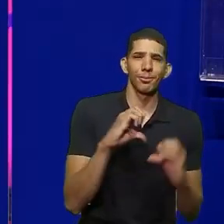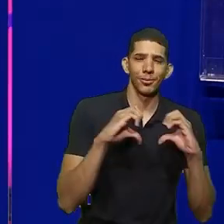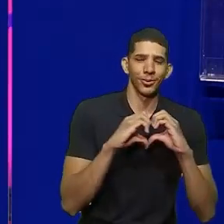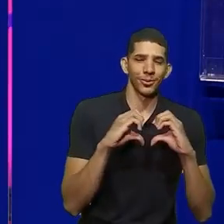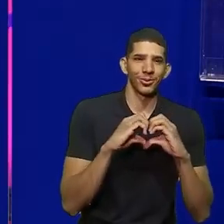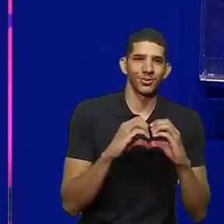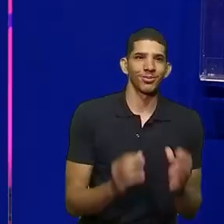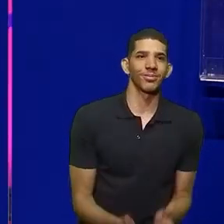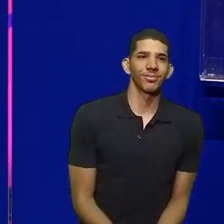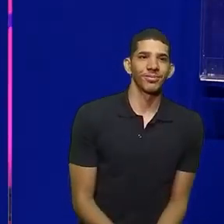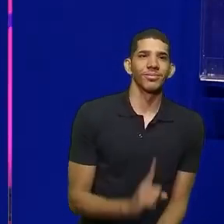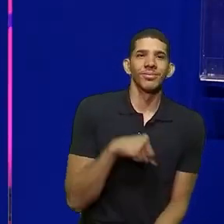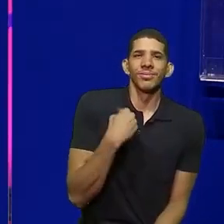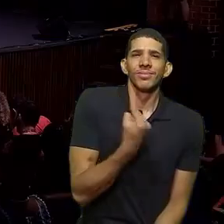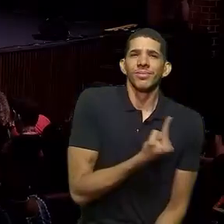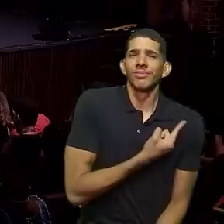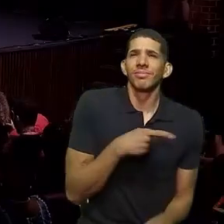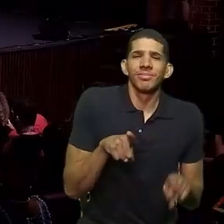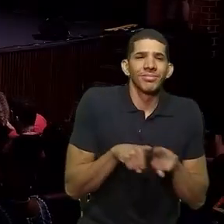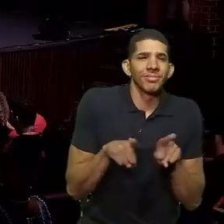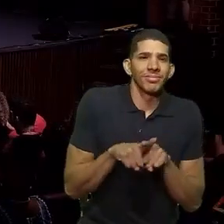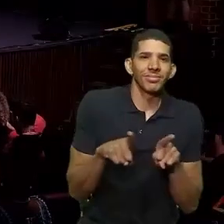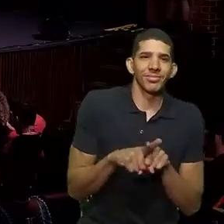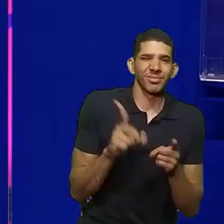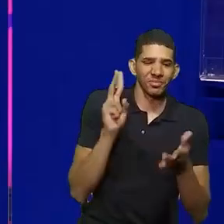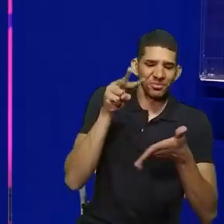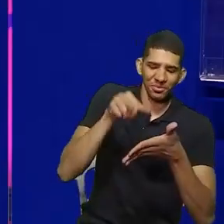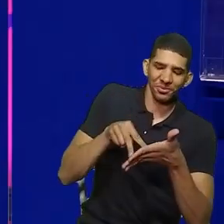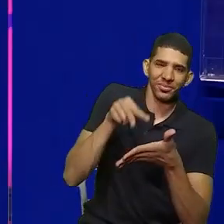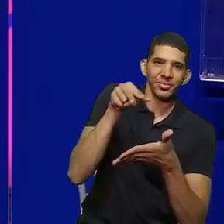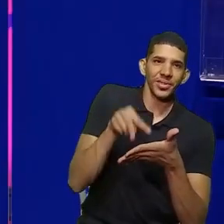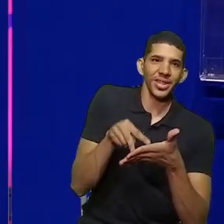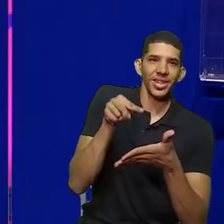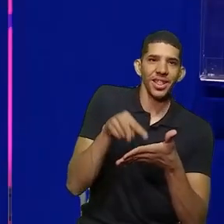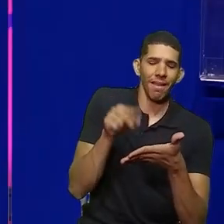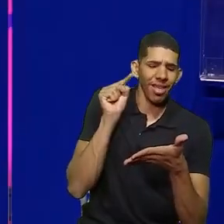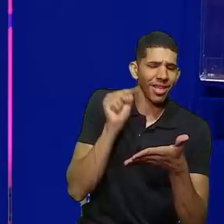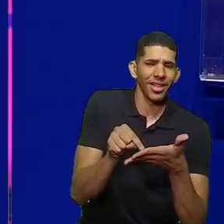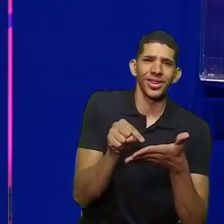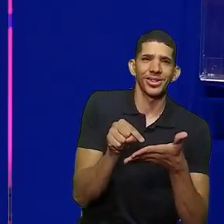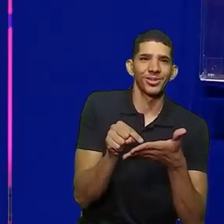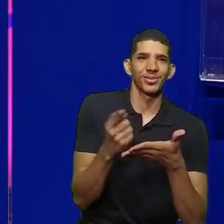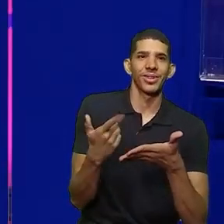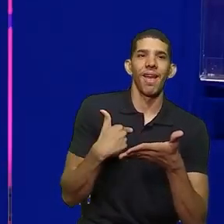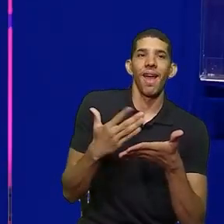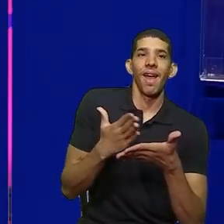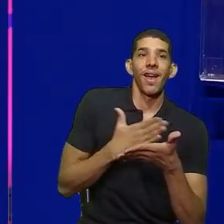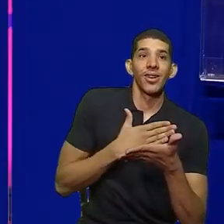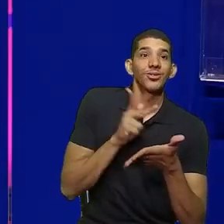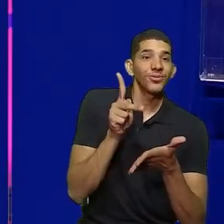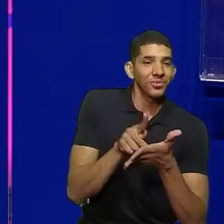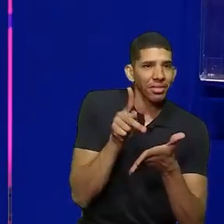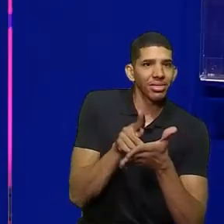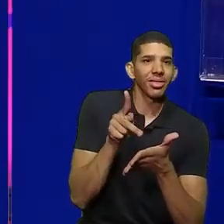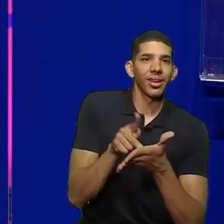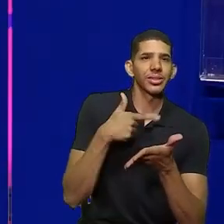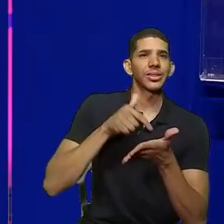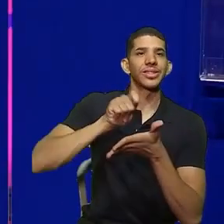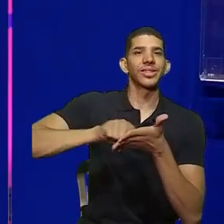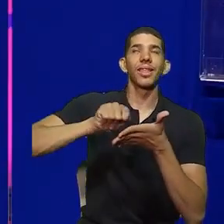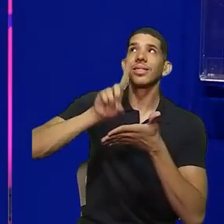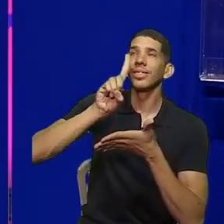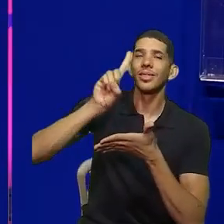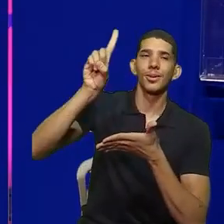Nós Então, também, dona Rosinha, e todo mundo que lê vai ficar. E tudo que está aqui é verdade, graças a